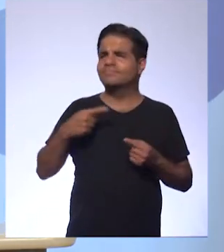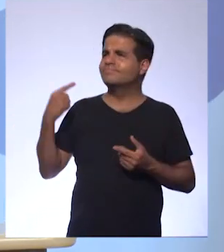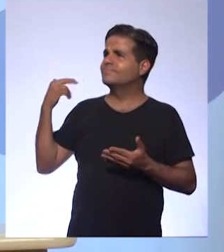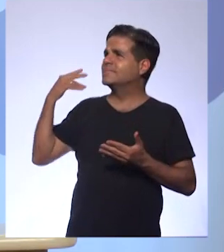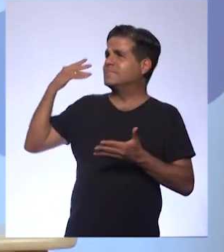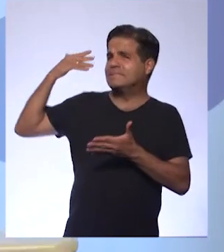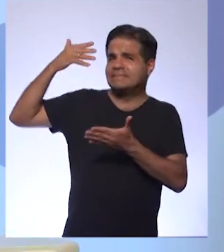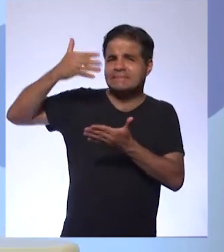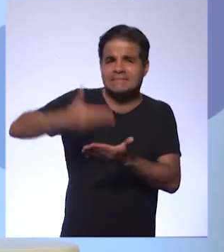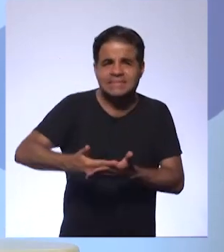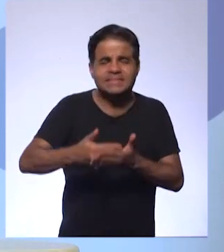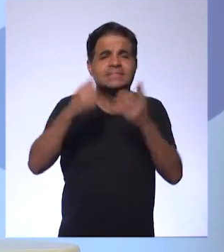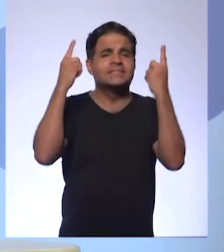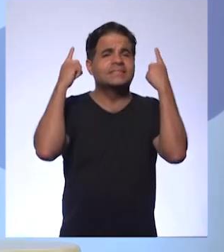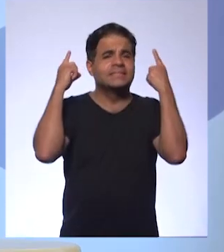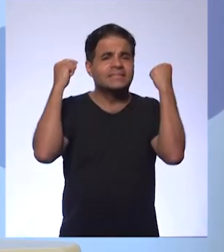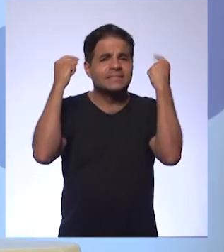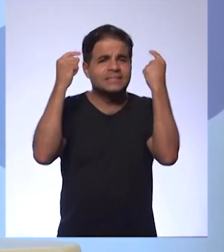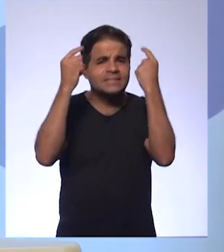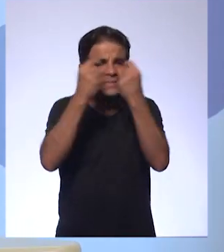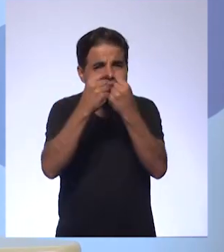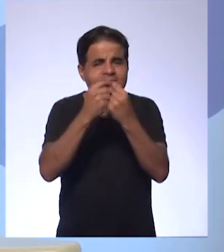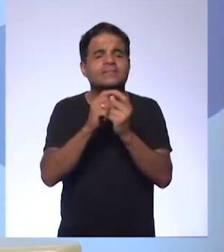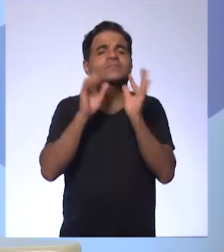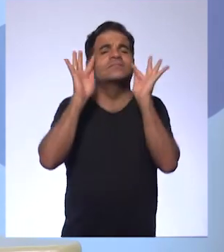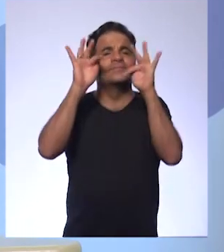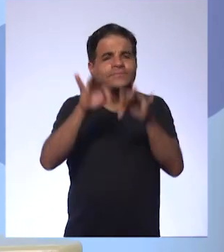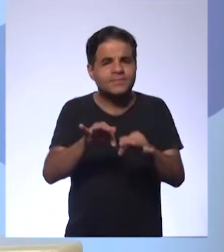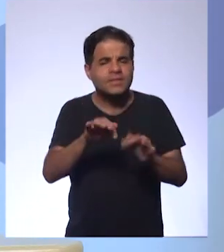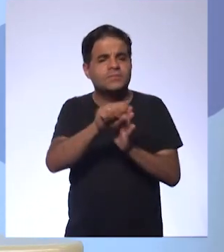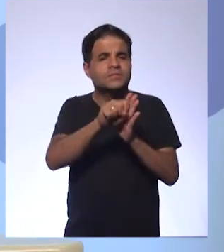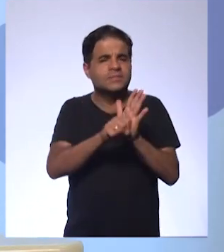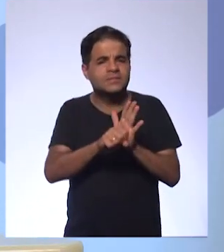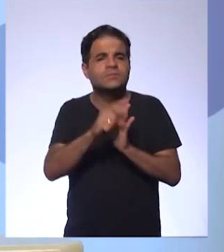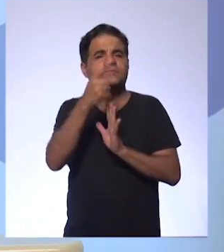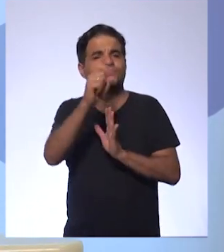a Grécia até justamente aí o final do século XVIII.